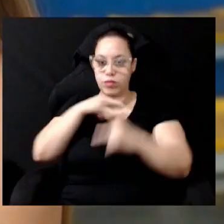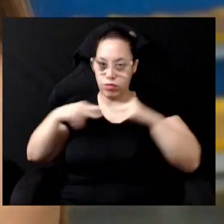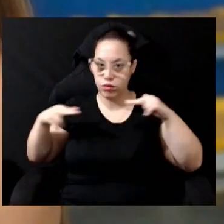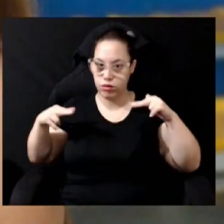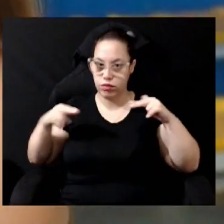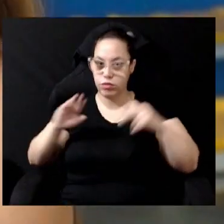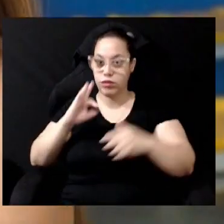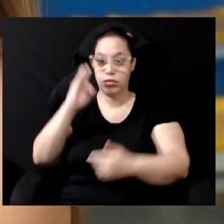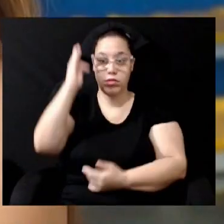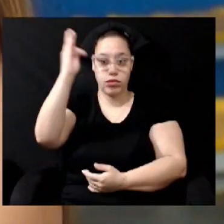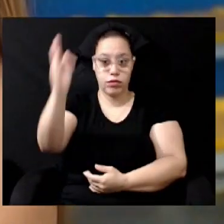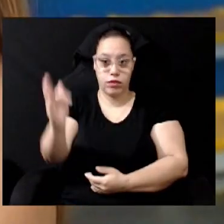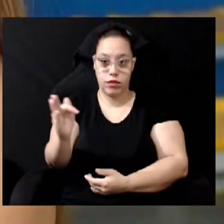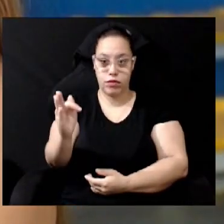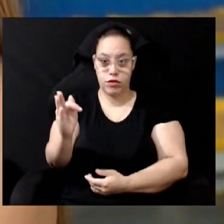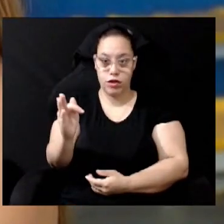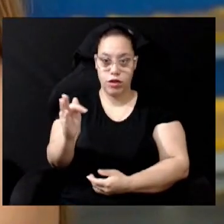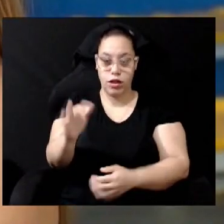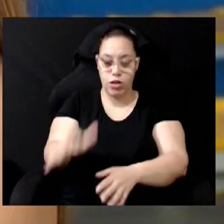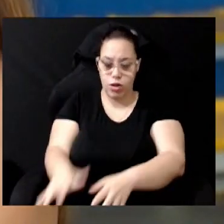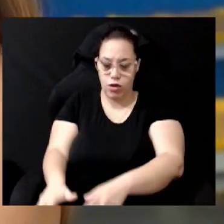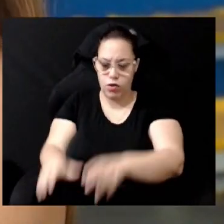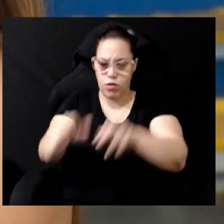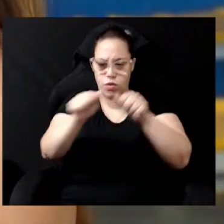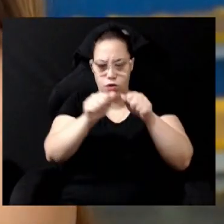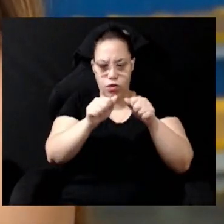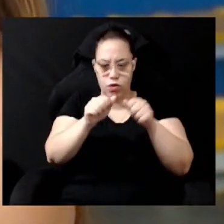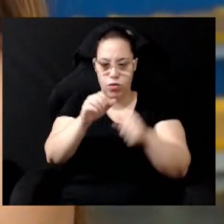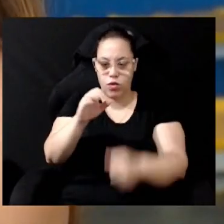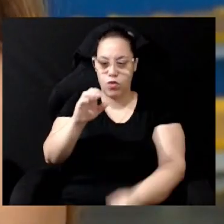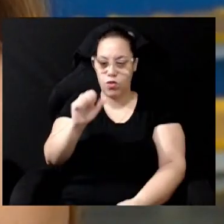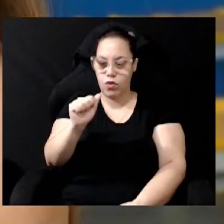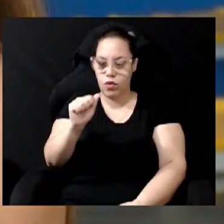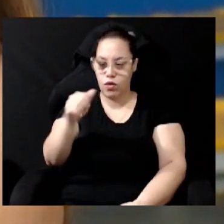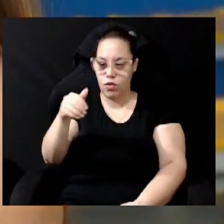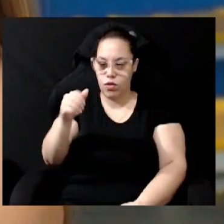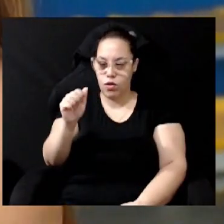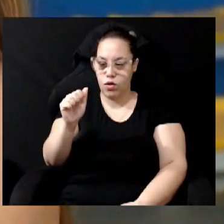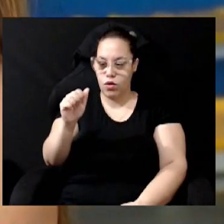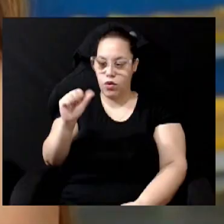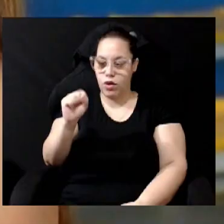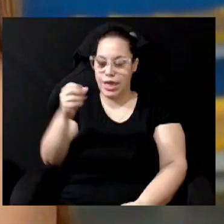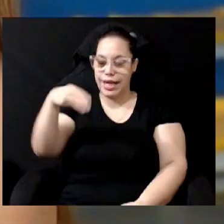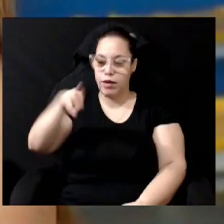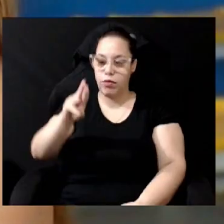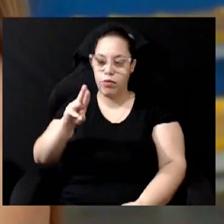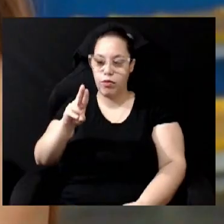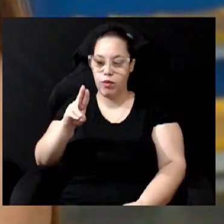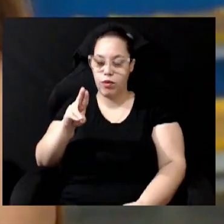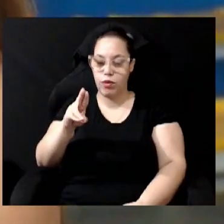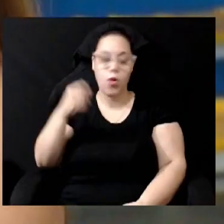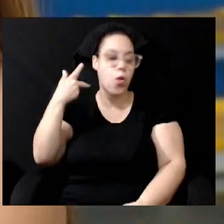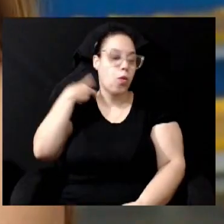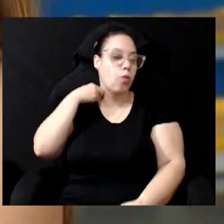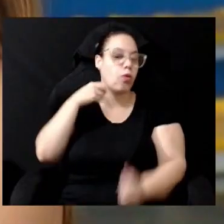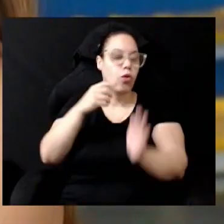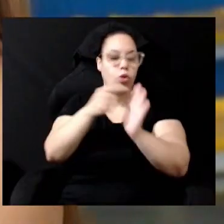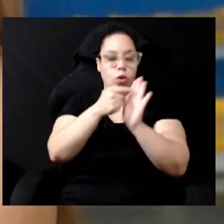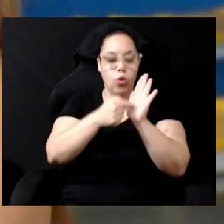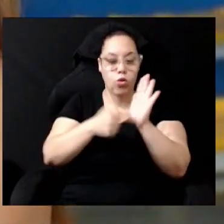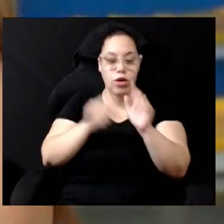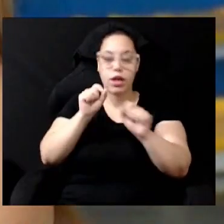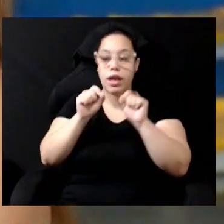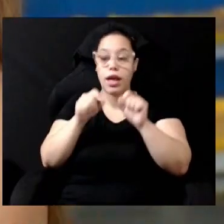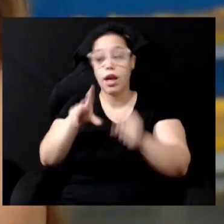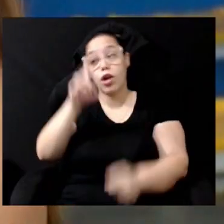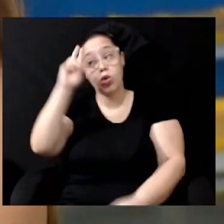futuramente ele for recolhido pelo SAMU animal, pelo microchip a gente consegue os dados do proprietário e pode entrar em